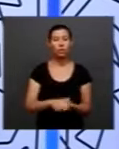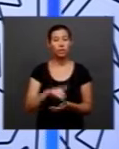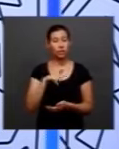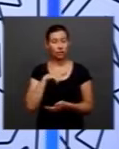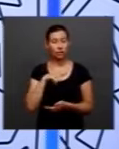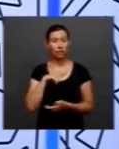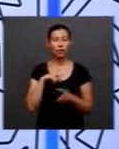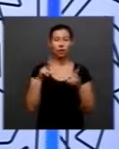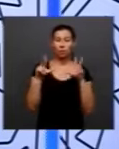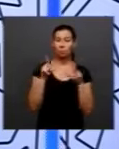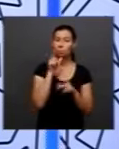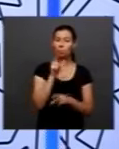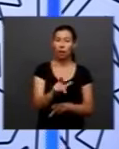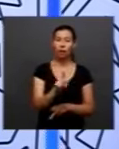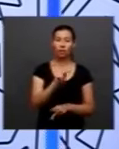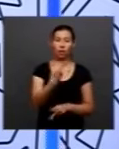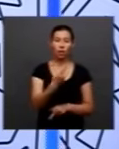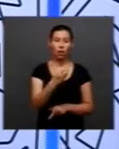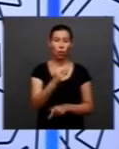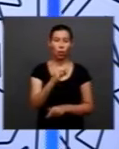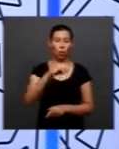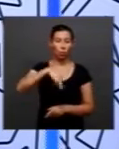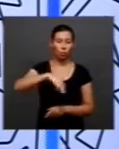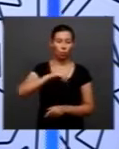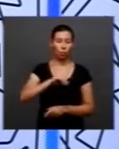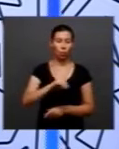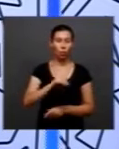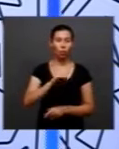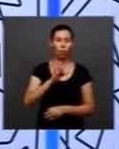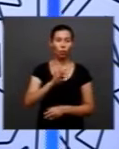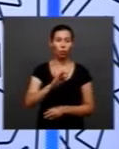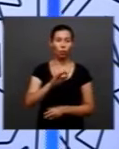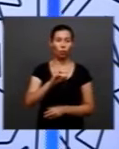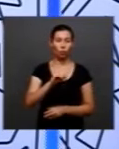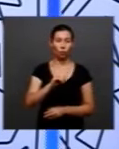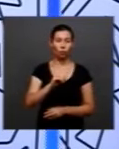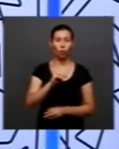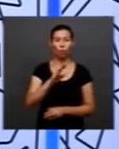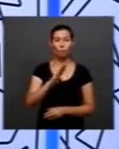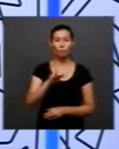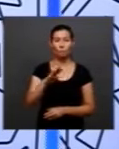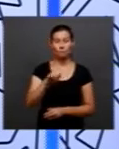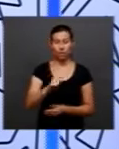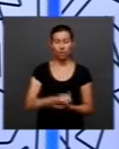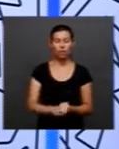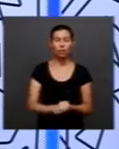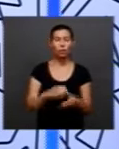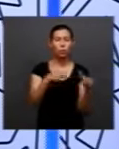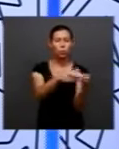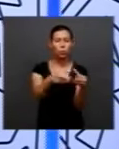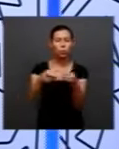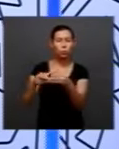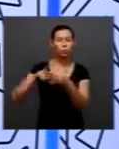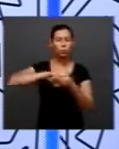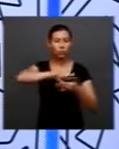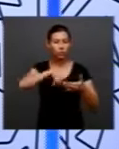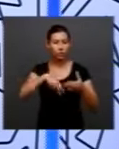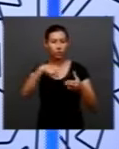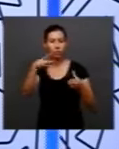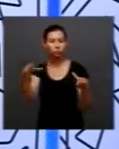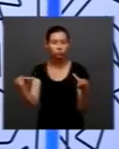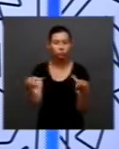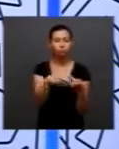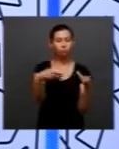muitas vezes acabou abarcando vários grupos. Hoje, nós já entendemos que a homofobia é